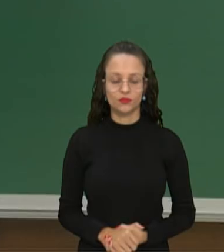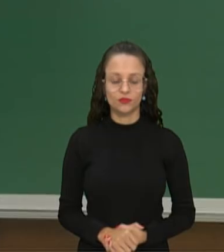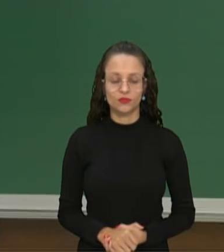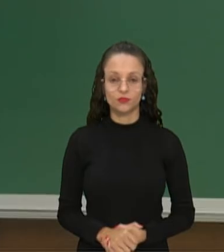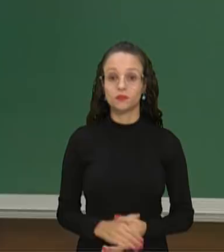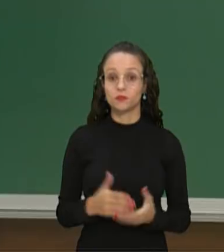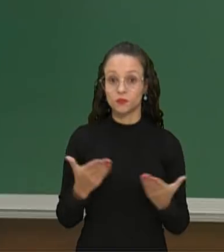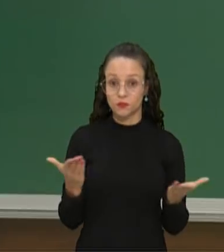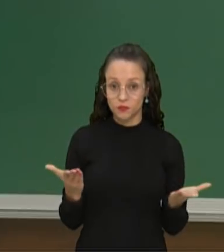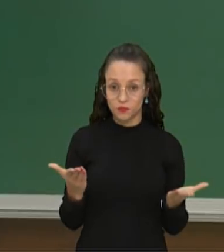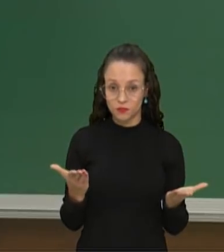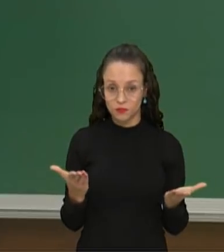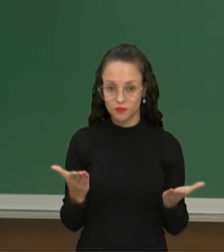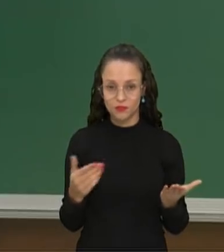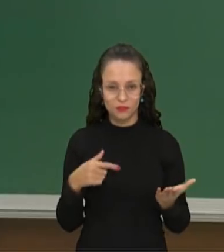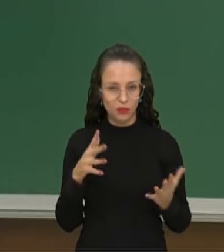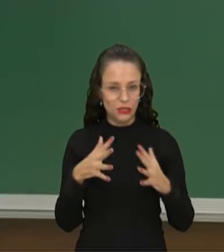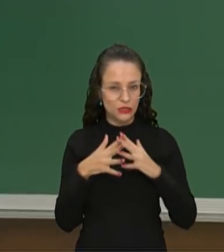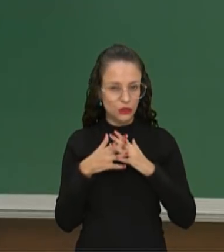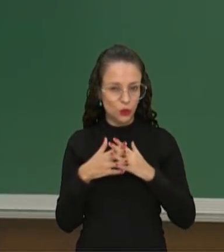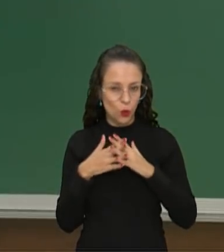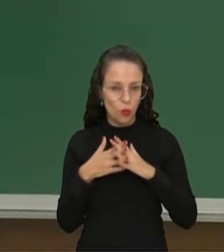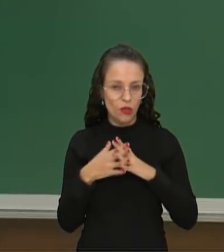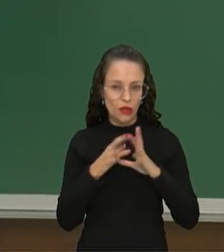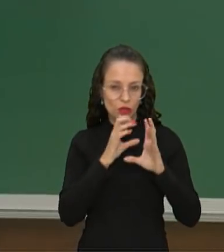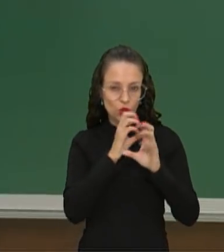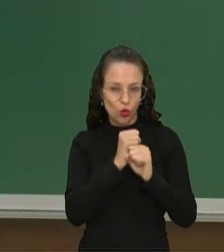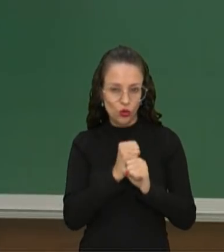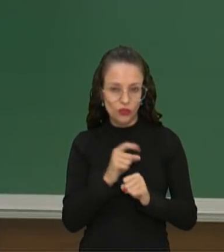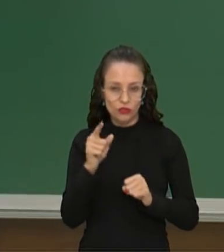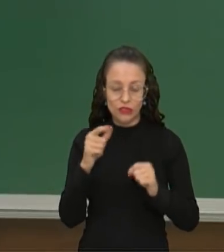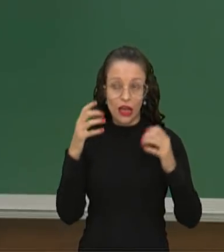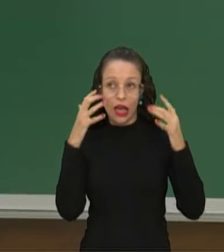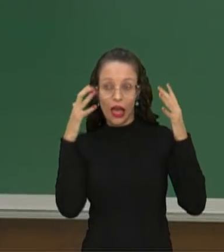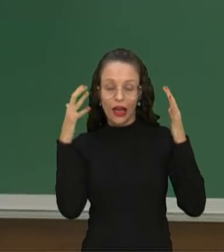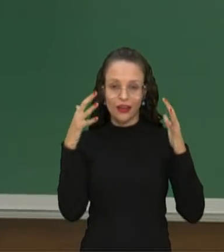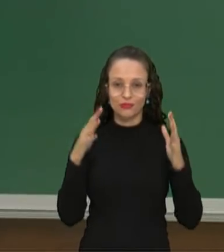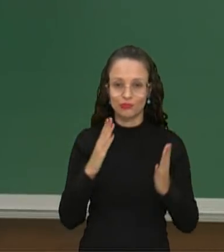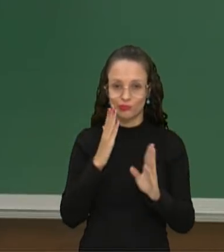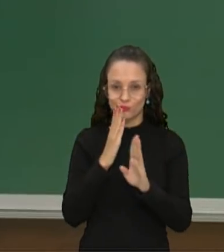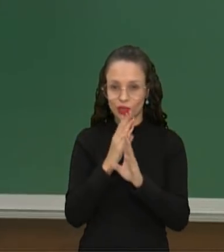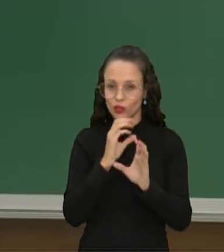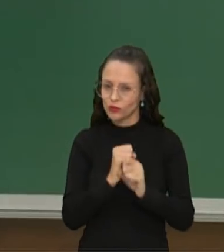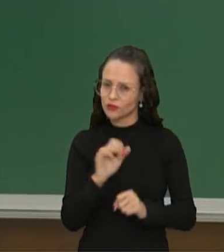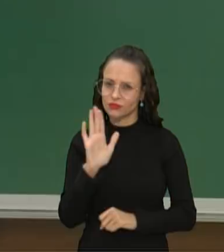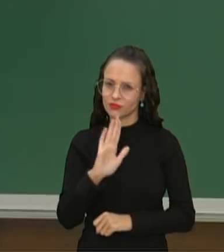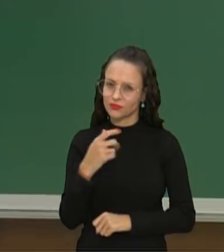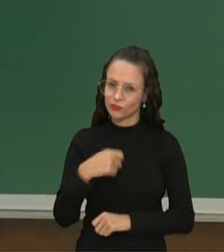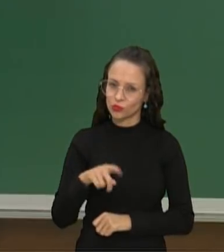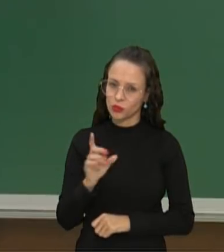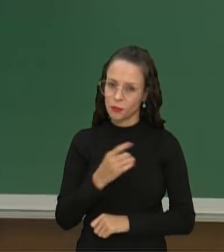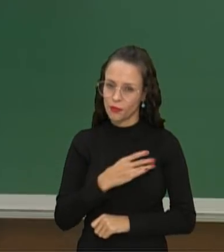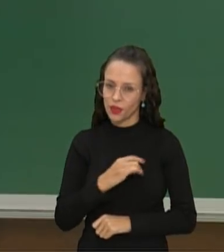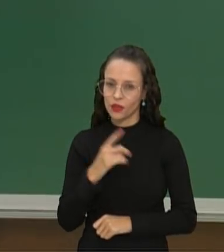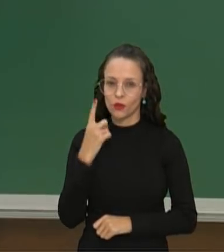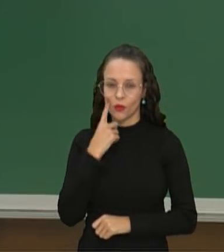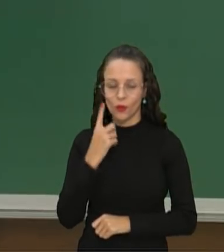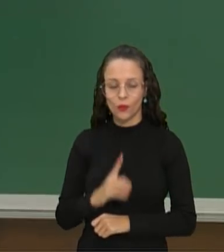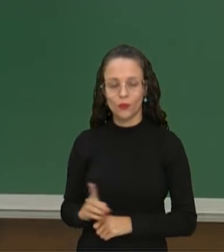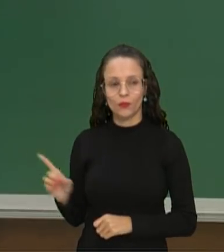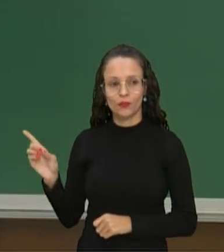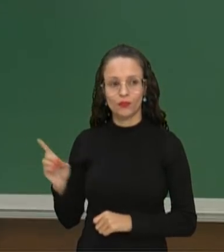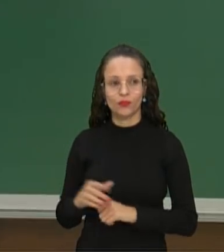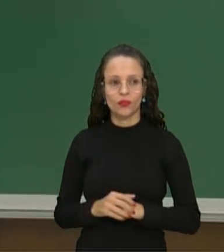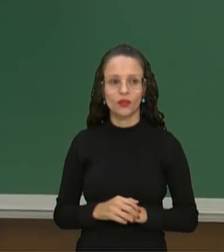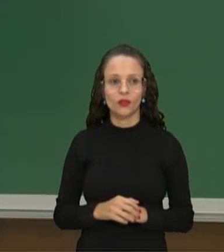E aí, gente? Um pouquinho mais complicado? Teve que fazer umas continhas? Vocês se desesperam com conta, né, gente? Não tem que ter medo disso. Vamos lá. Então, tá dizendo que a